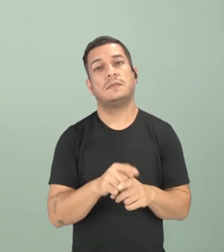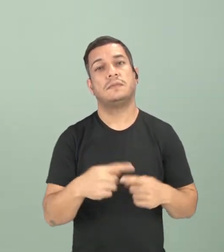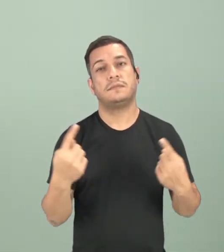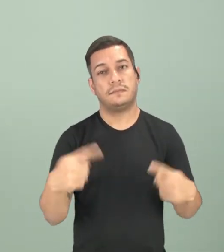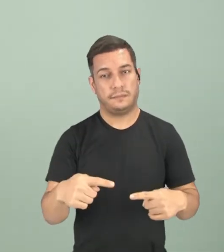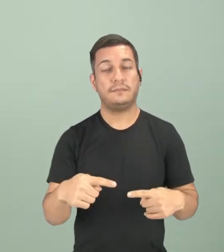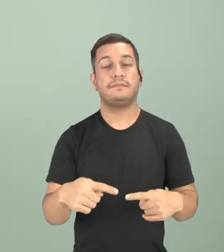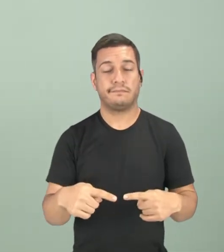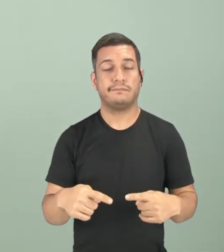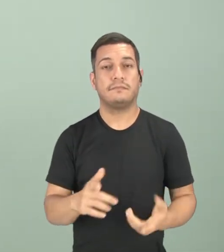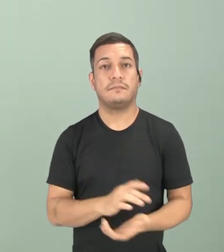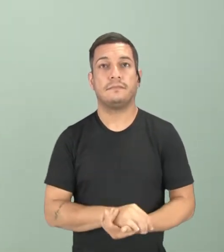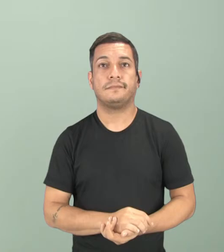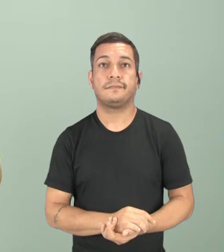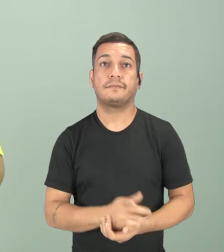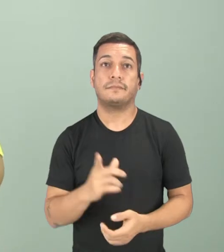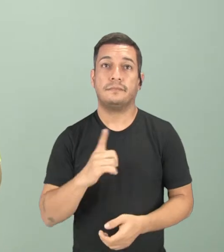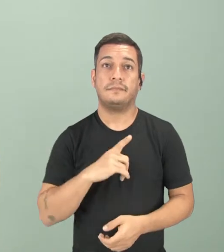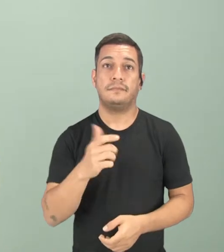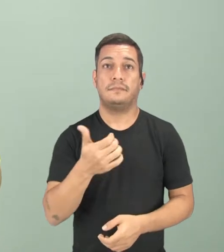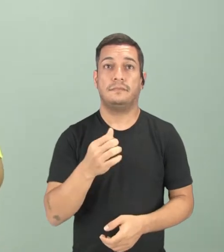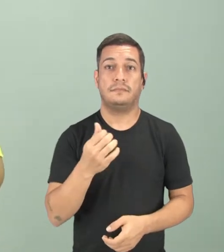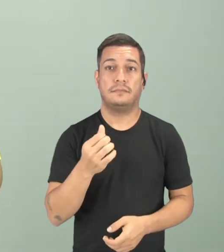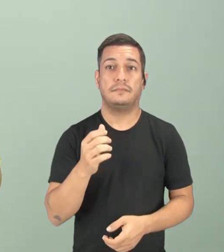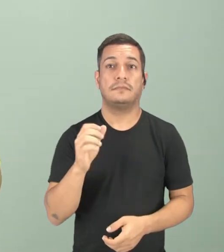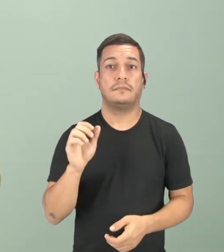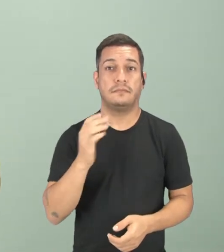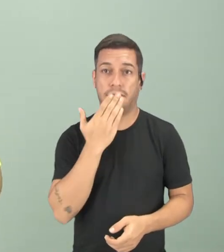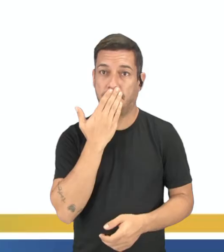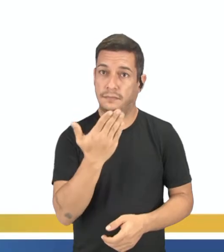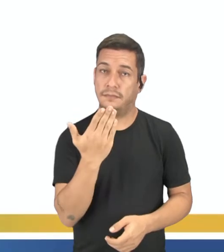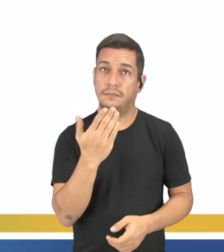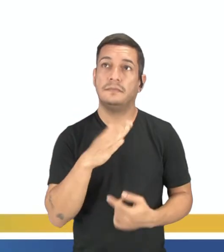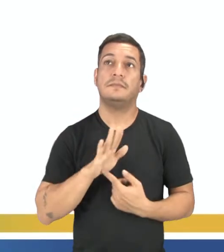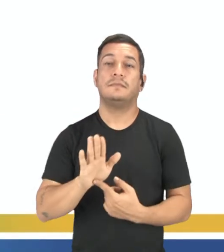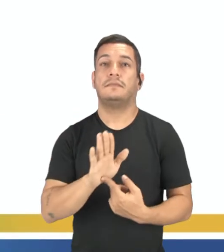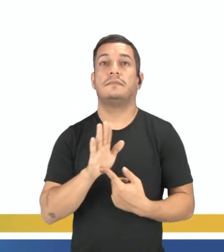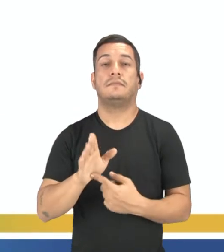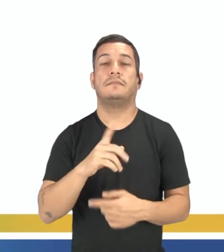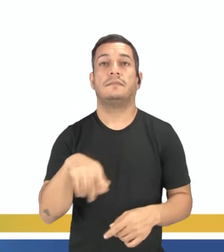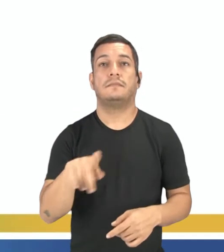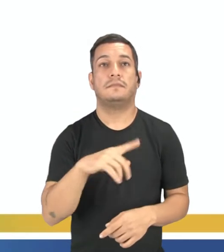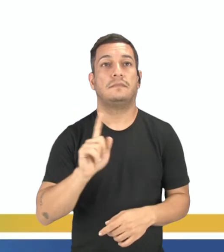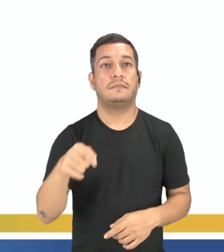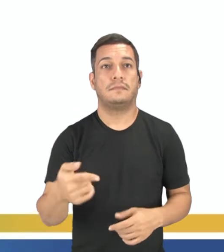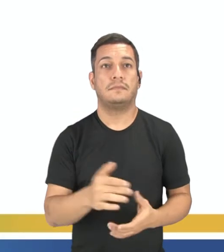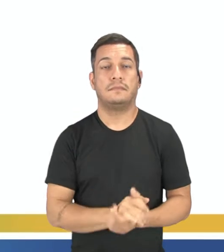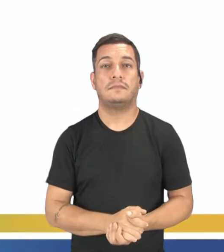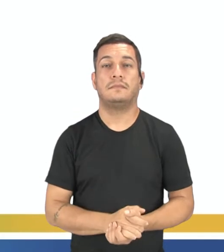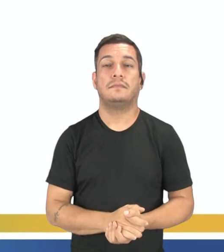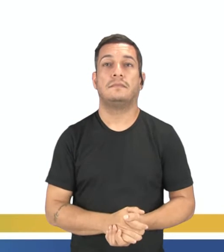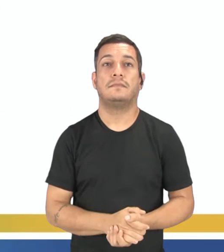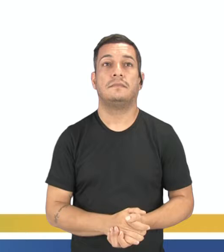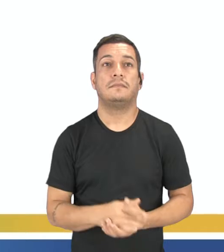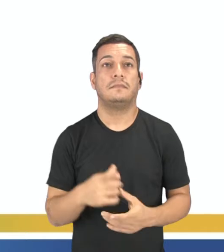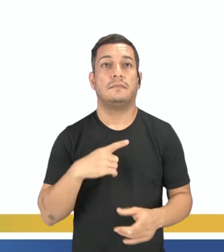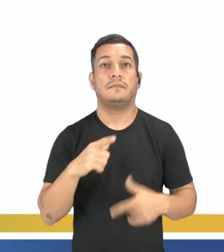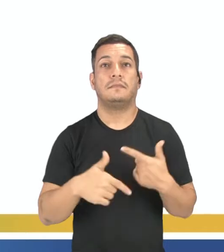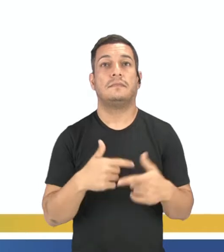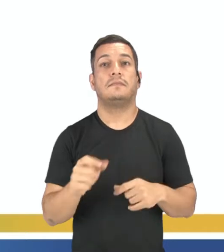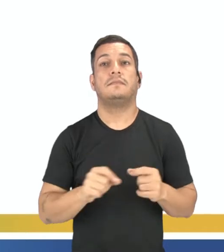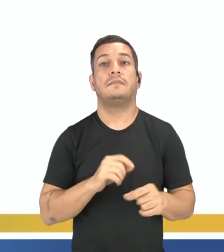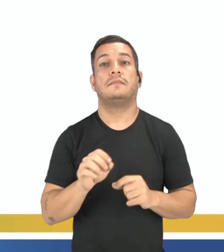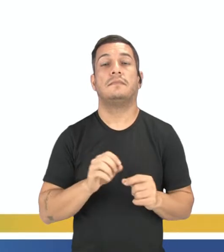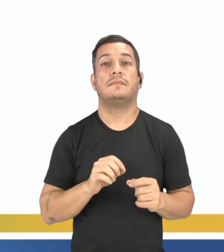que também participam dessa competição, tá? Ele tem 16 modalidades, que eu vou mostrar um pouco dessas modalidades para vocês aqui. E